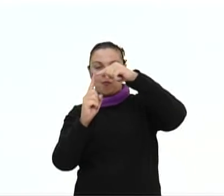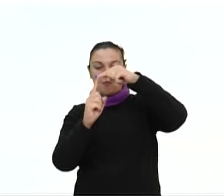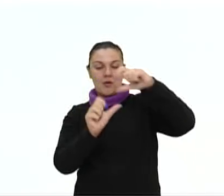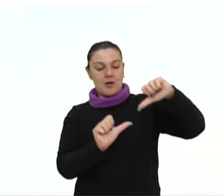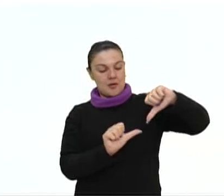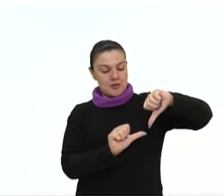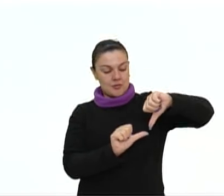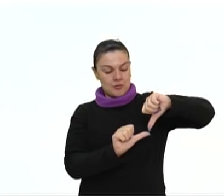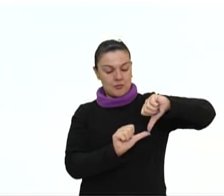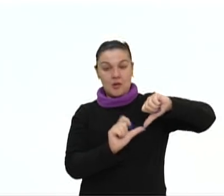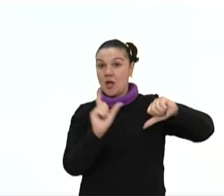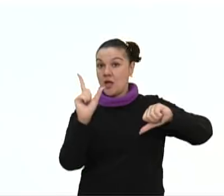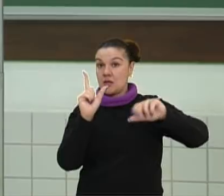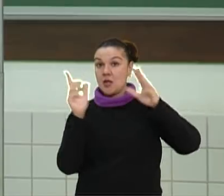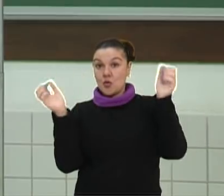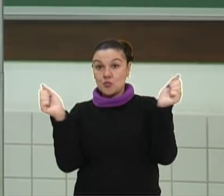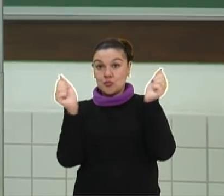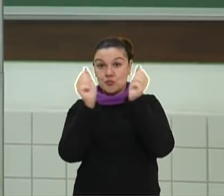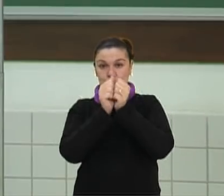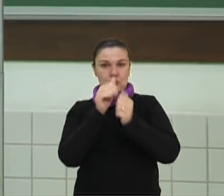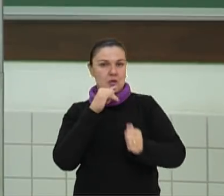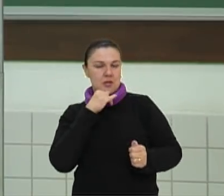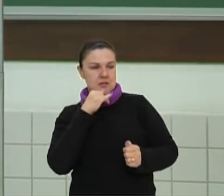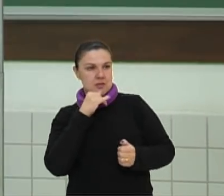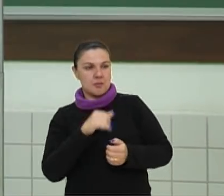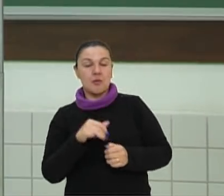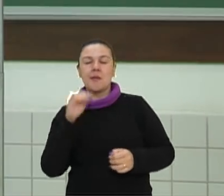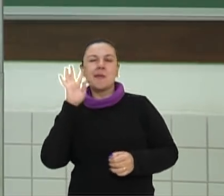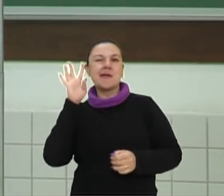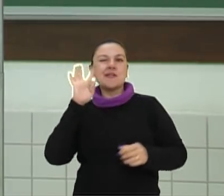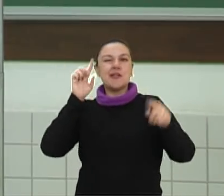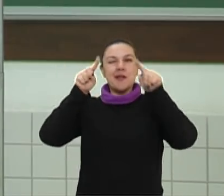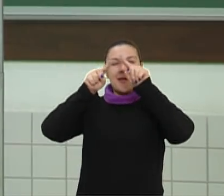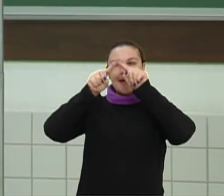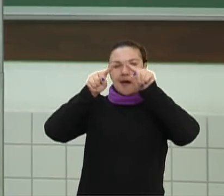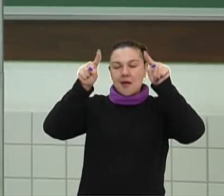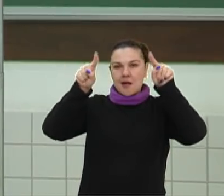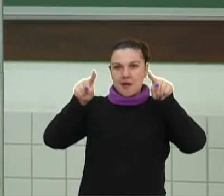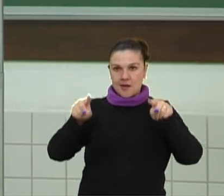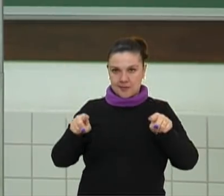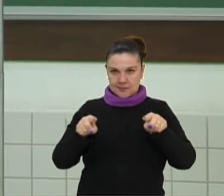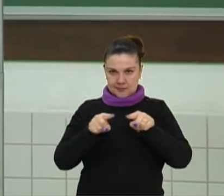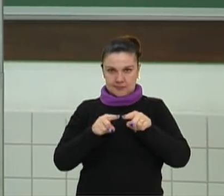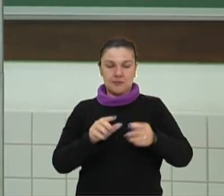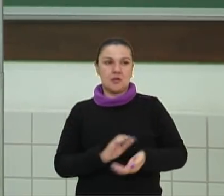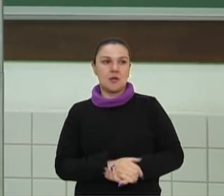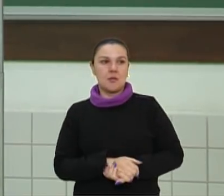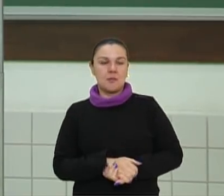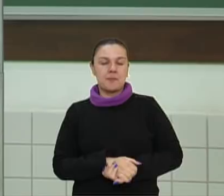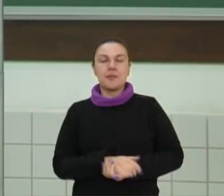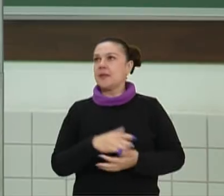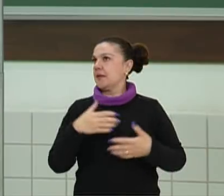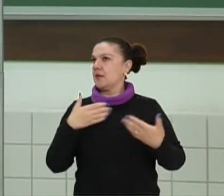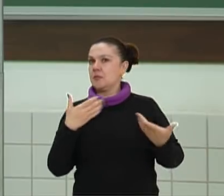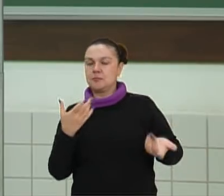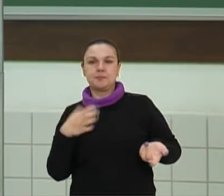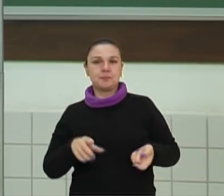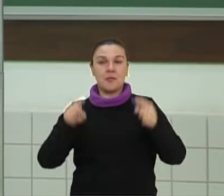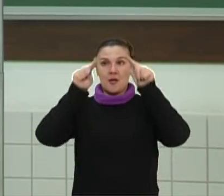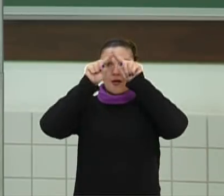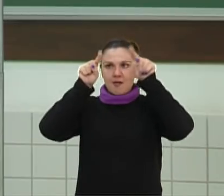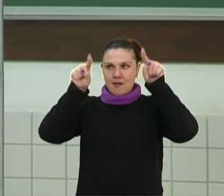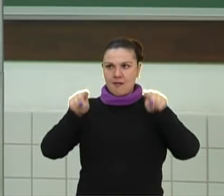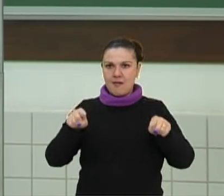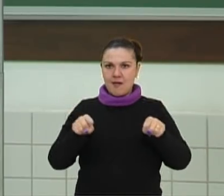não consecutivo. Então, imagine vocês um retângulo, né? Vamos imaginar um retângulo, vamos pegar um vértice desse